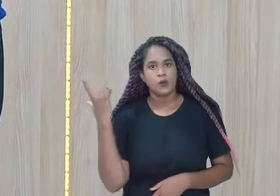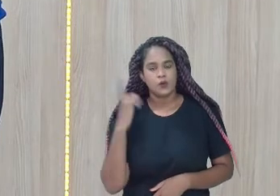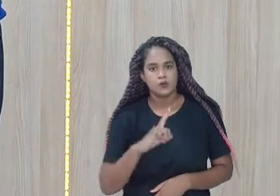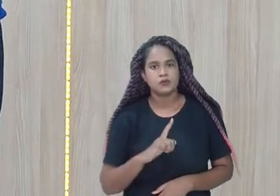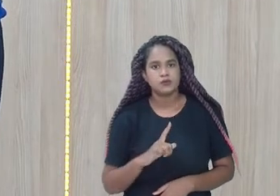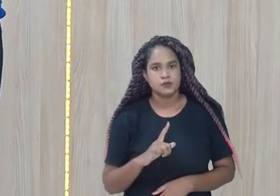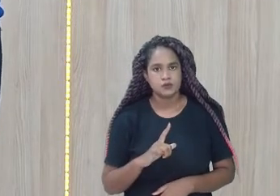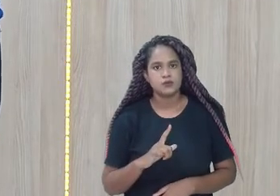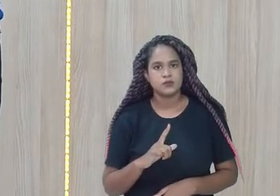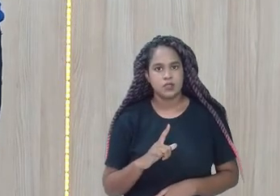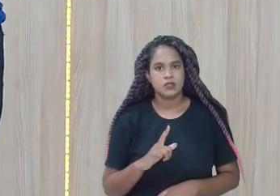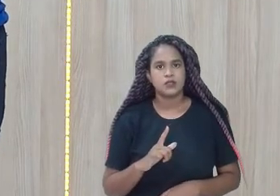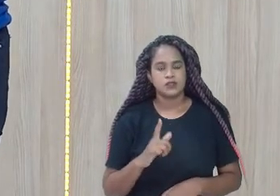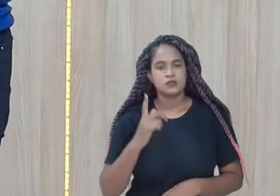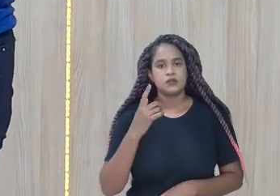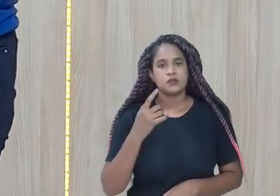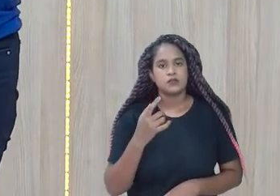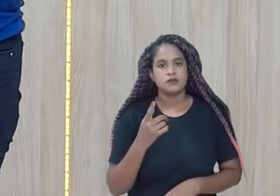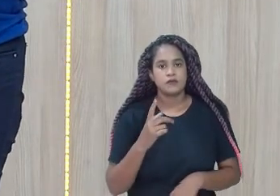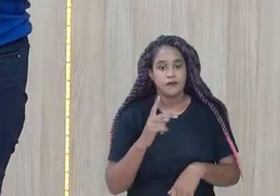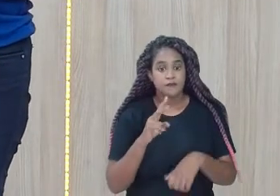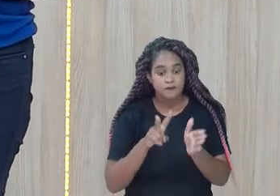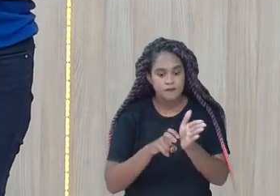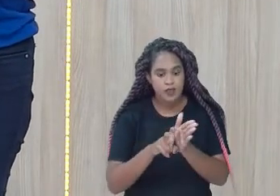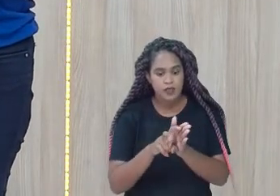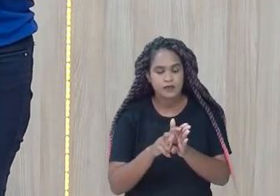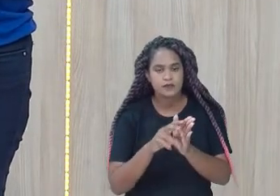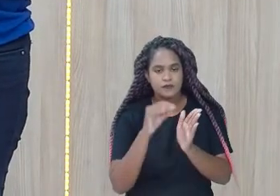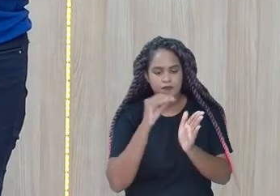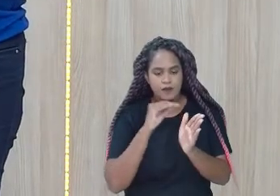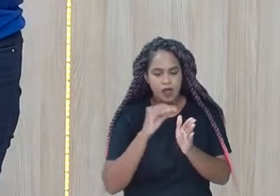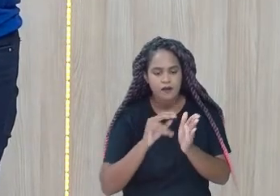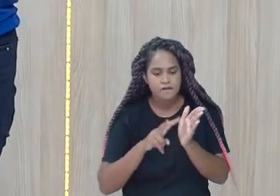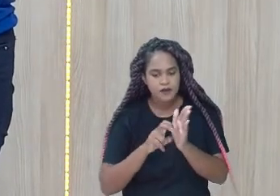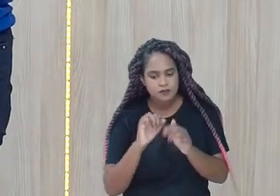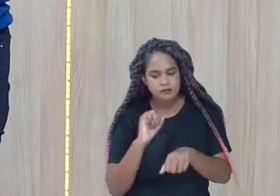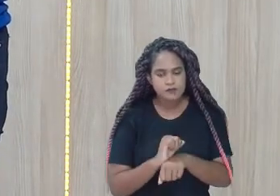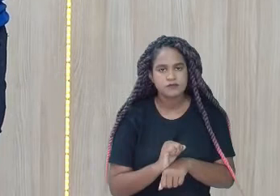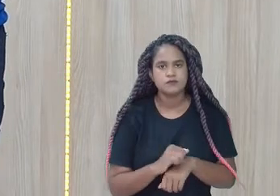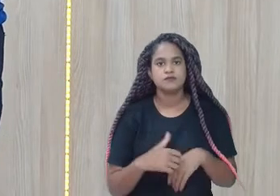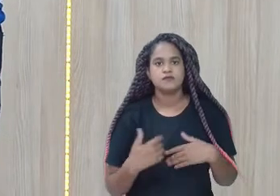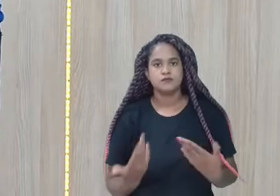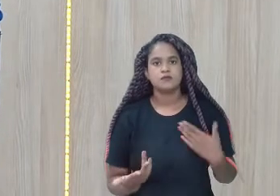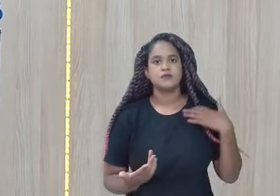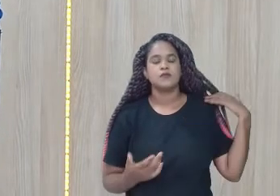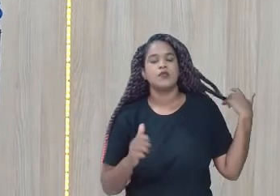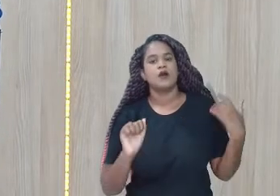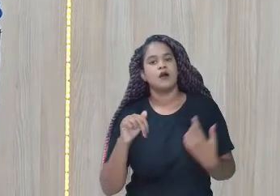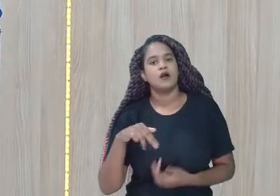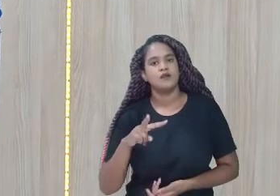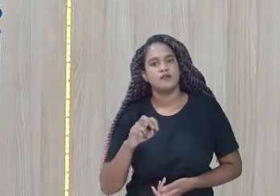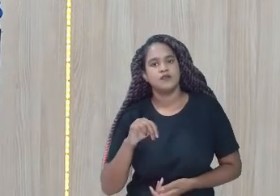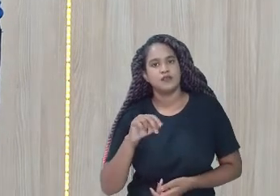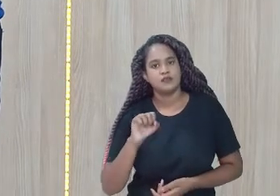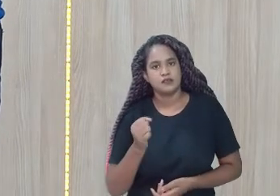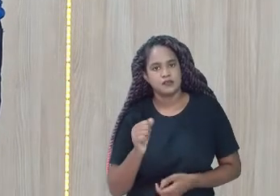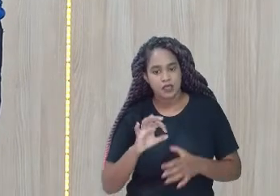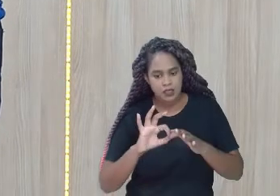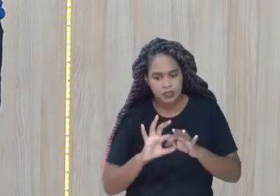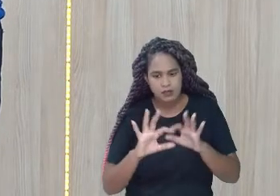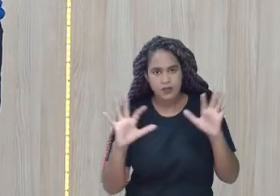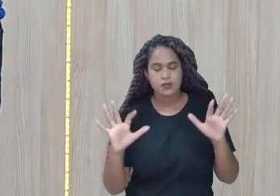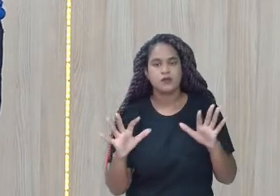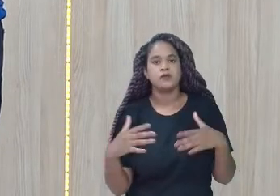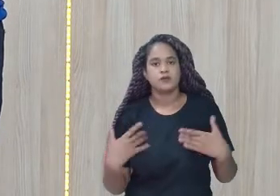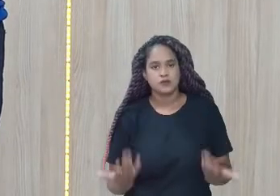lançado recentemente, eu acho que foi publicado essa semana, sobre isso, a Anvisa liberando esse medicamento. Então, já vai diminuir